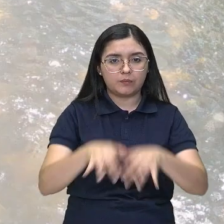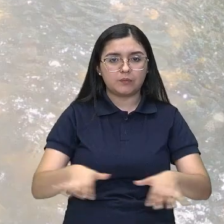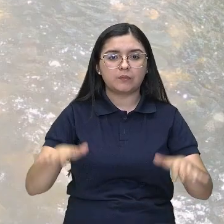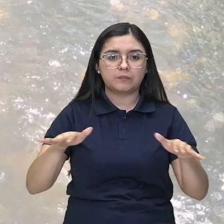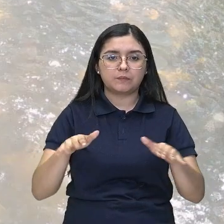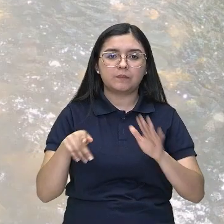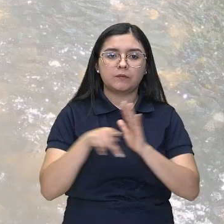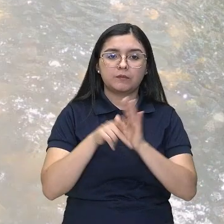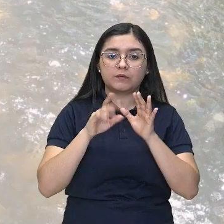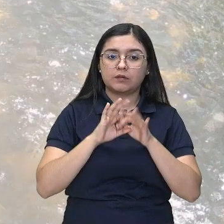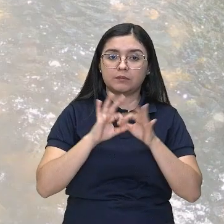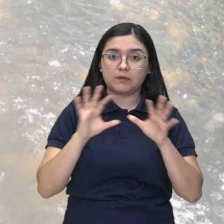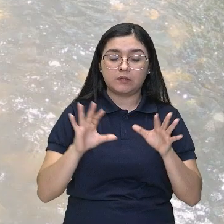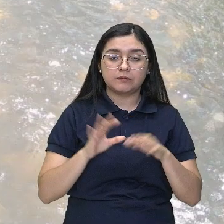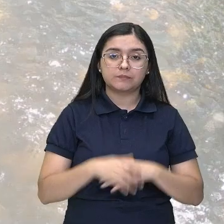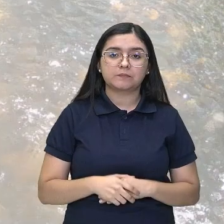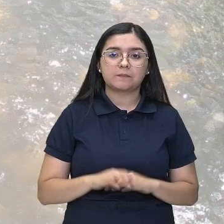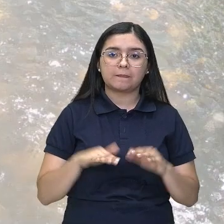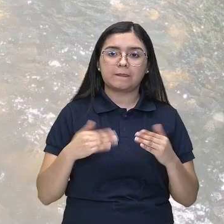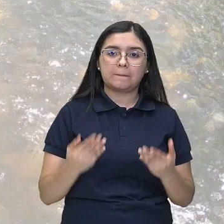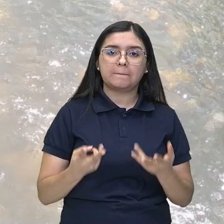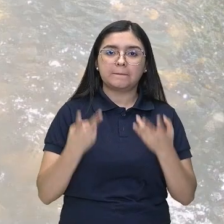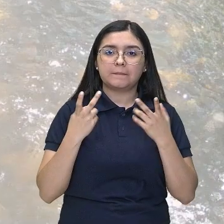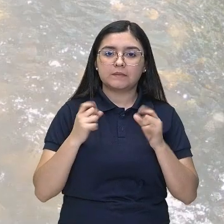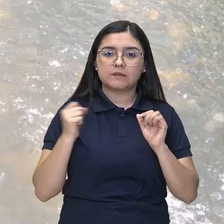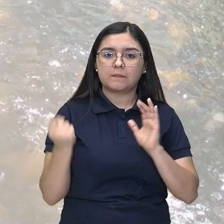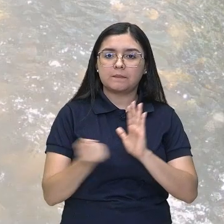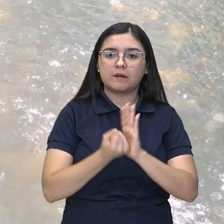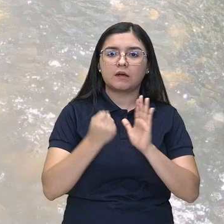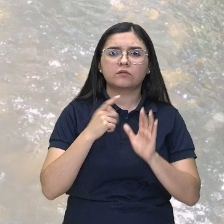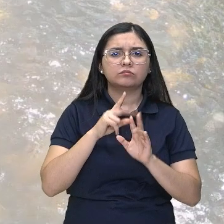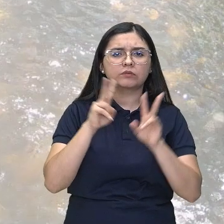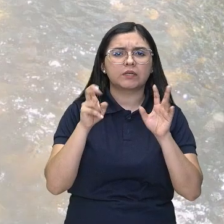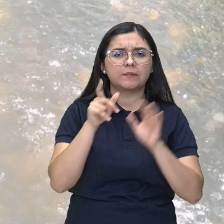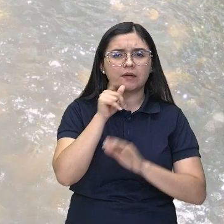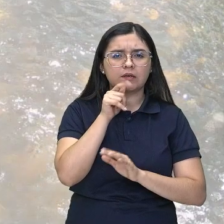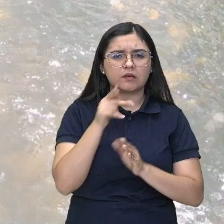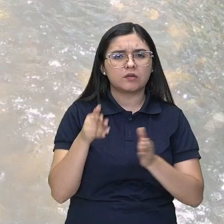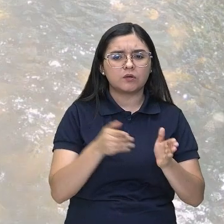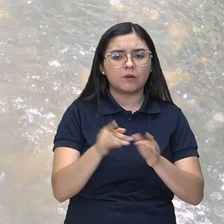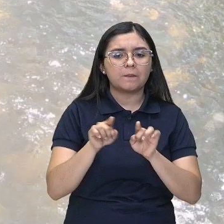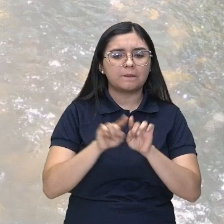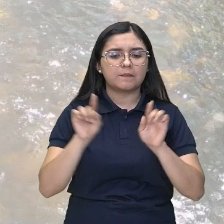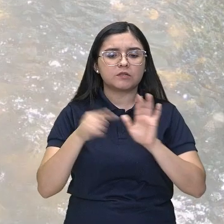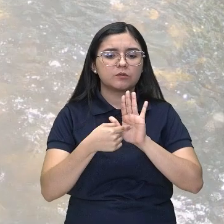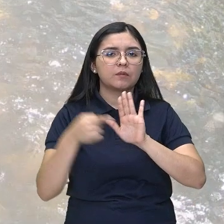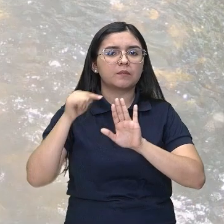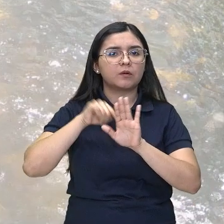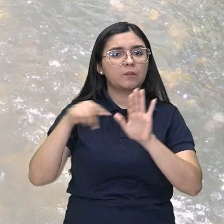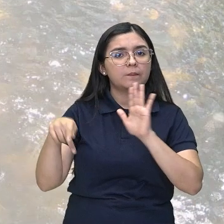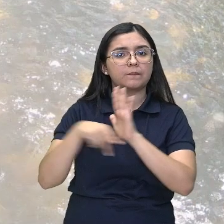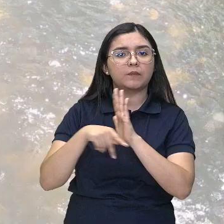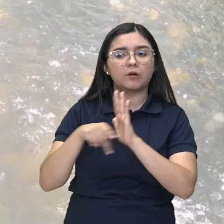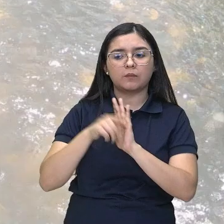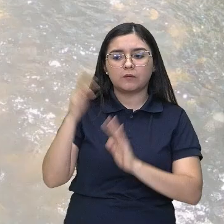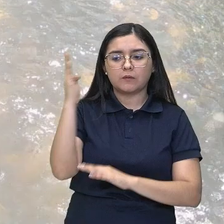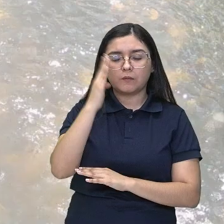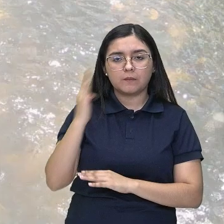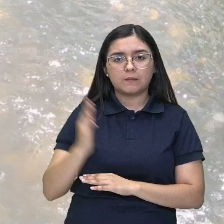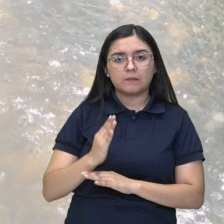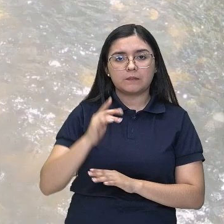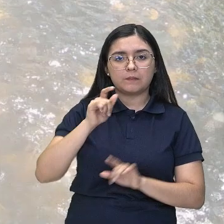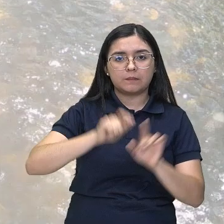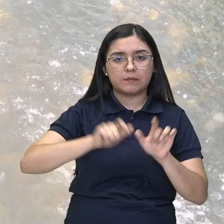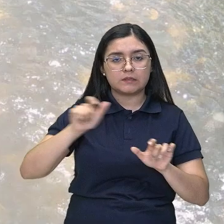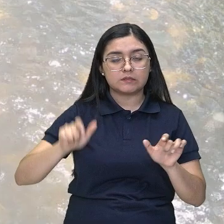pátria da liberdade. Olha só que marcado, ele está falando sobre rio, mas ele está usando o rio como uma metáfora para falar do próprio brasileiro. Como lá